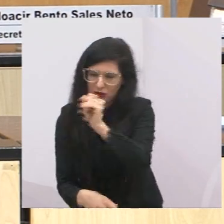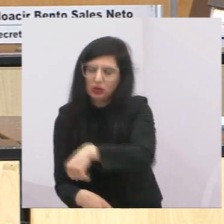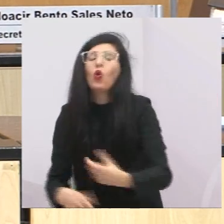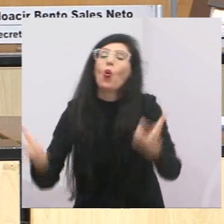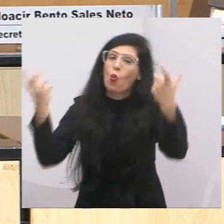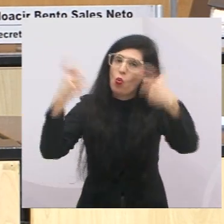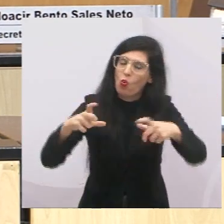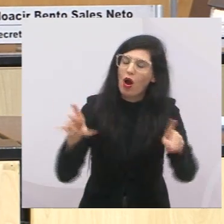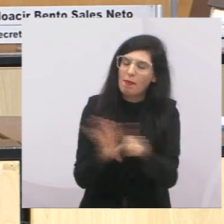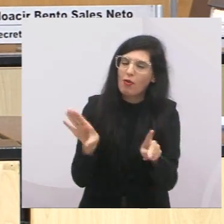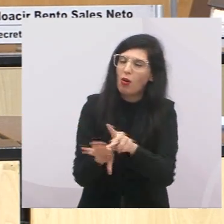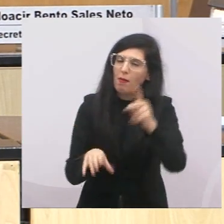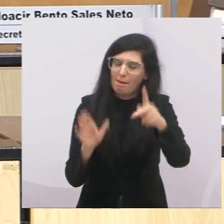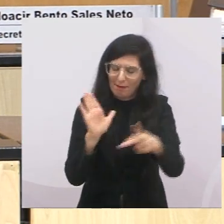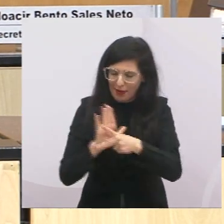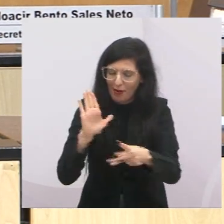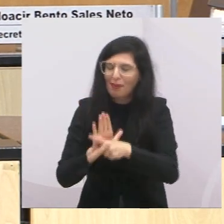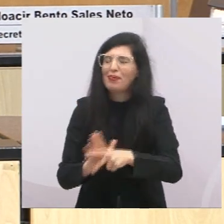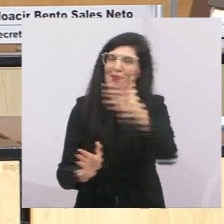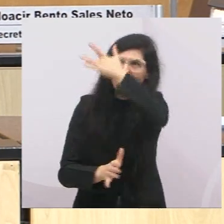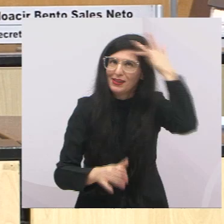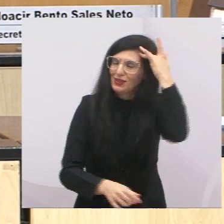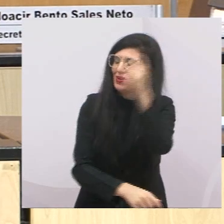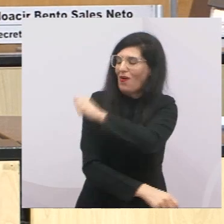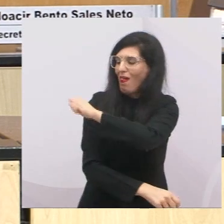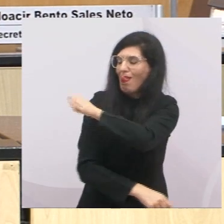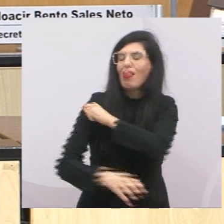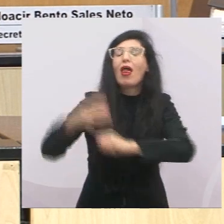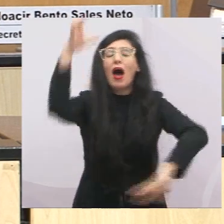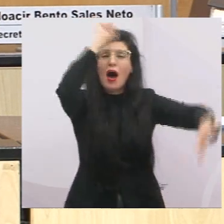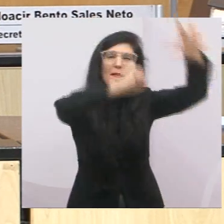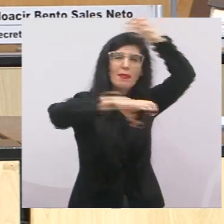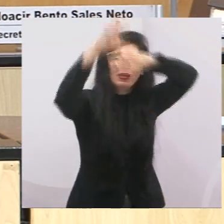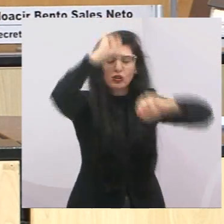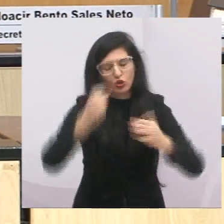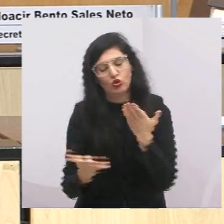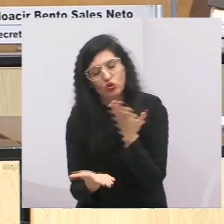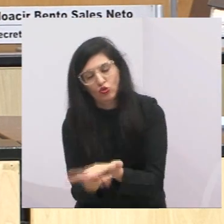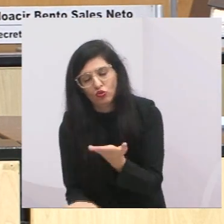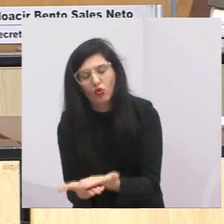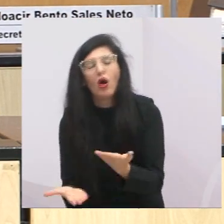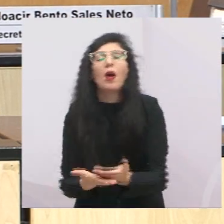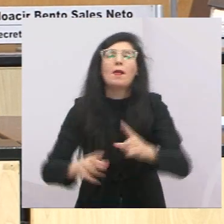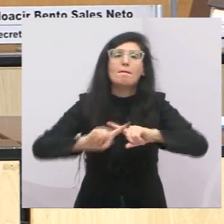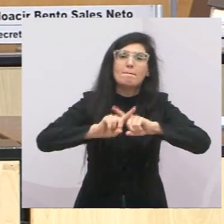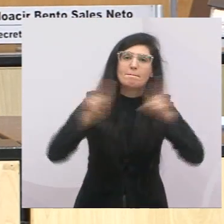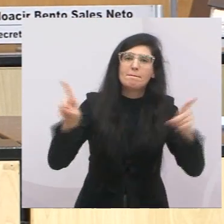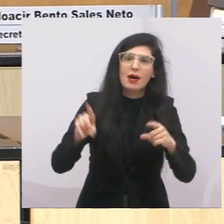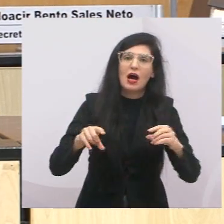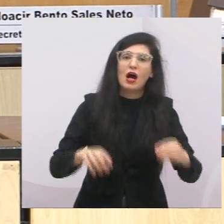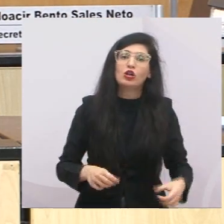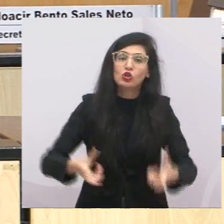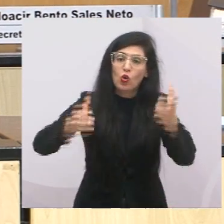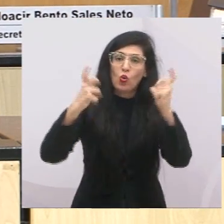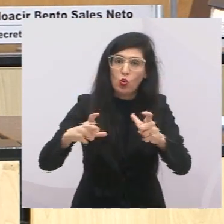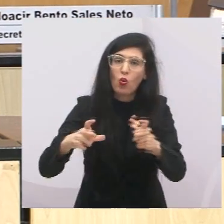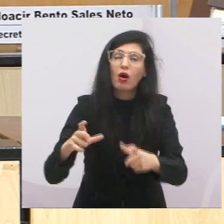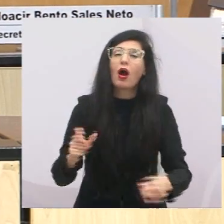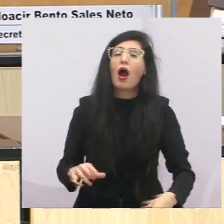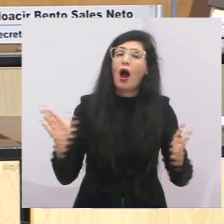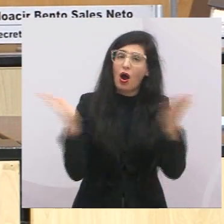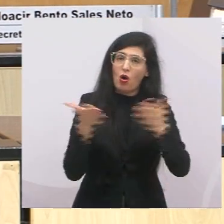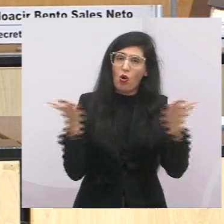e profissionalização e que a informação do executivo do prédio será entregue para uso da Secretaria de Educação da